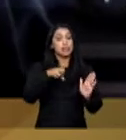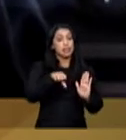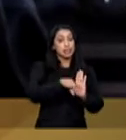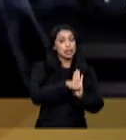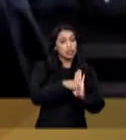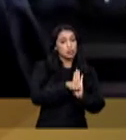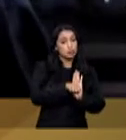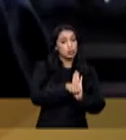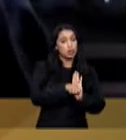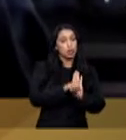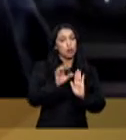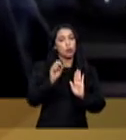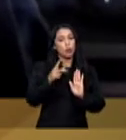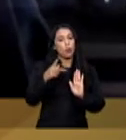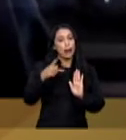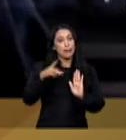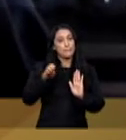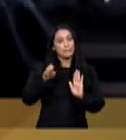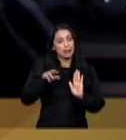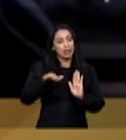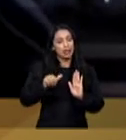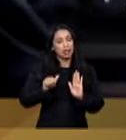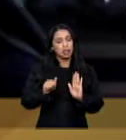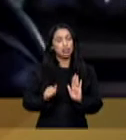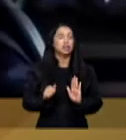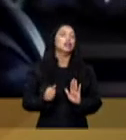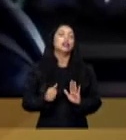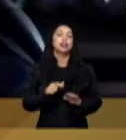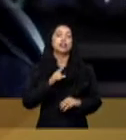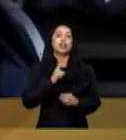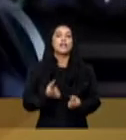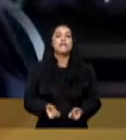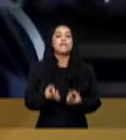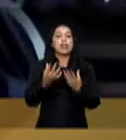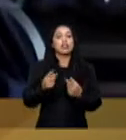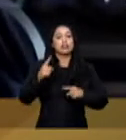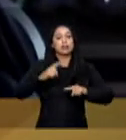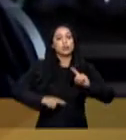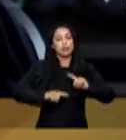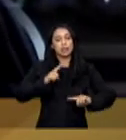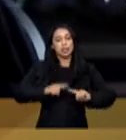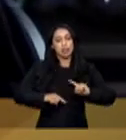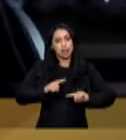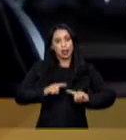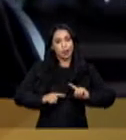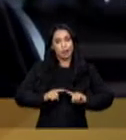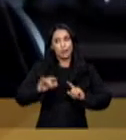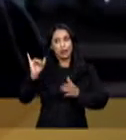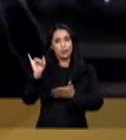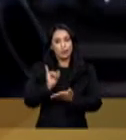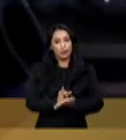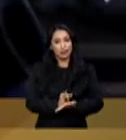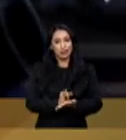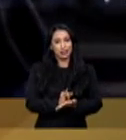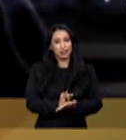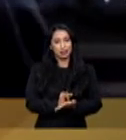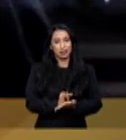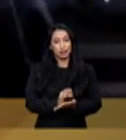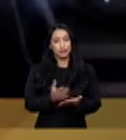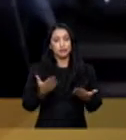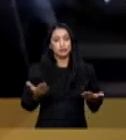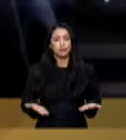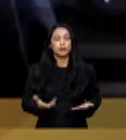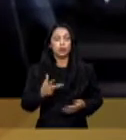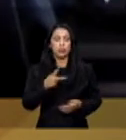a ele a pena de contrabando. E, portanto, a minha tese de julgamento é a seguinte: